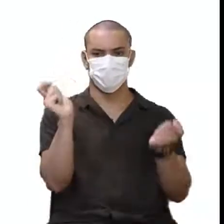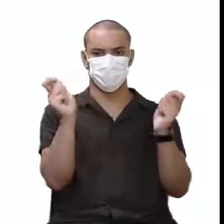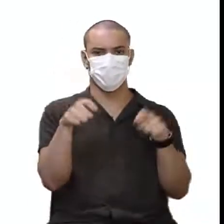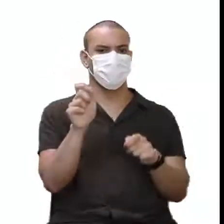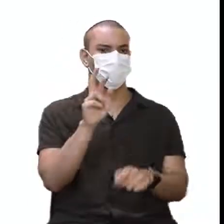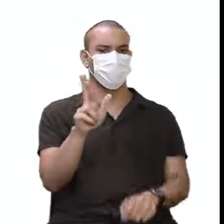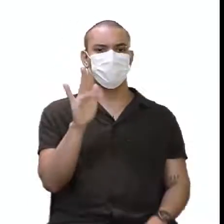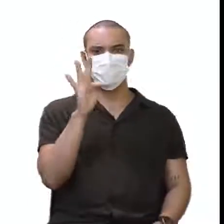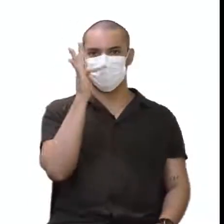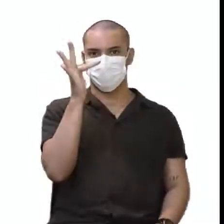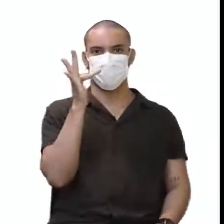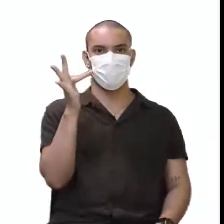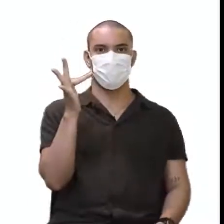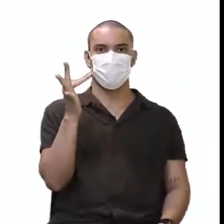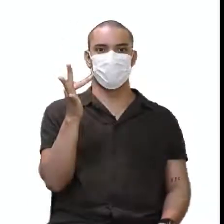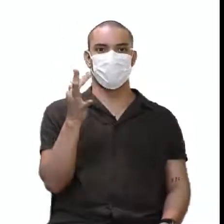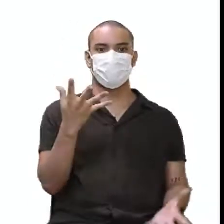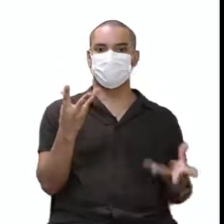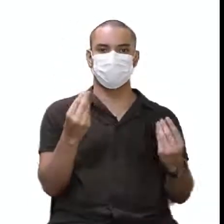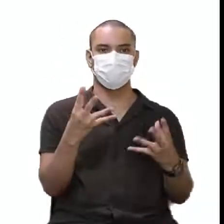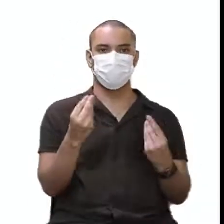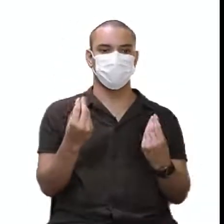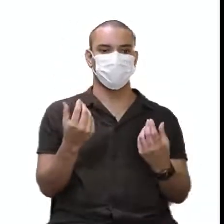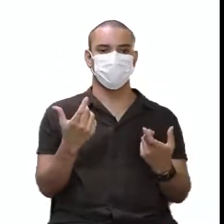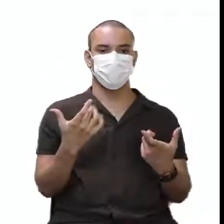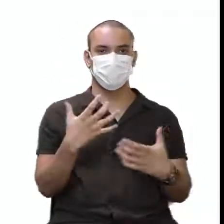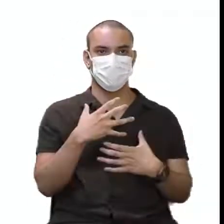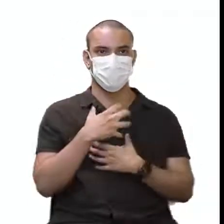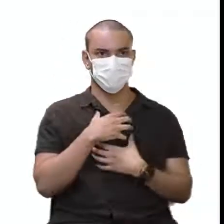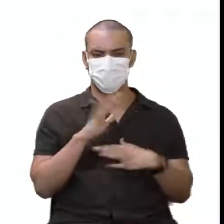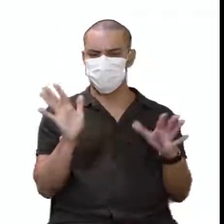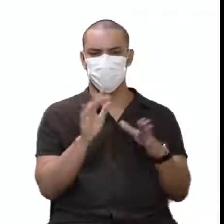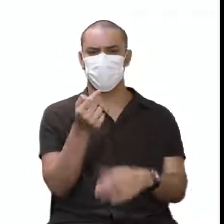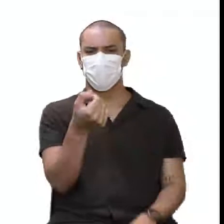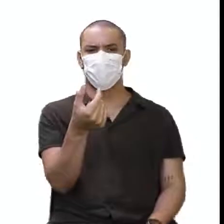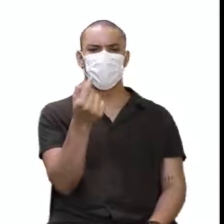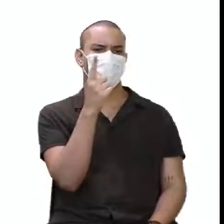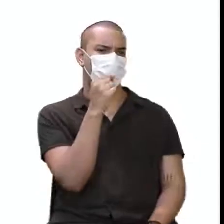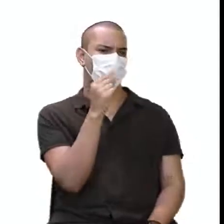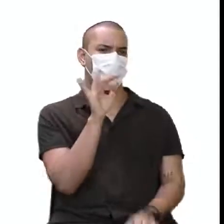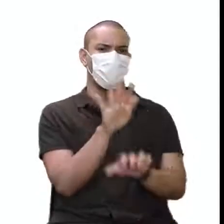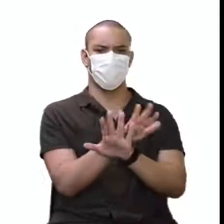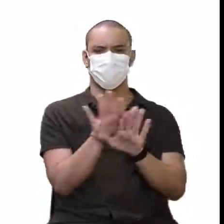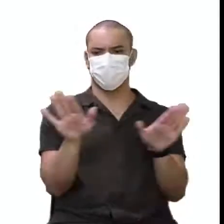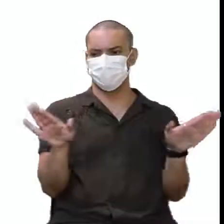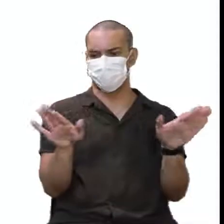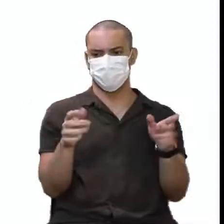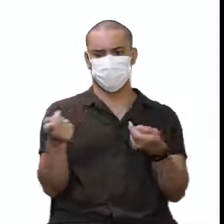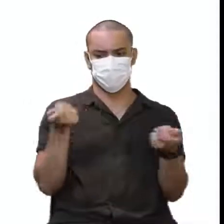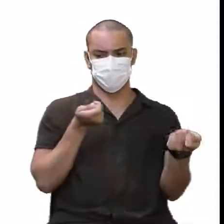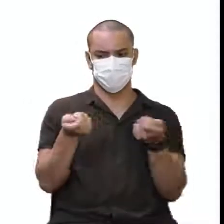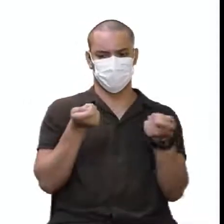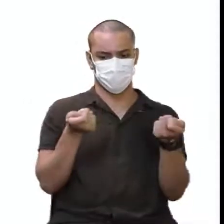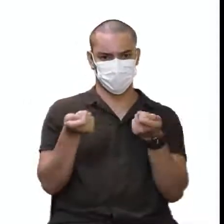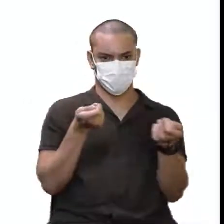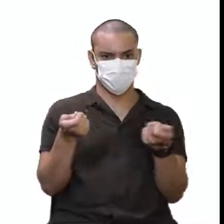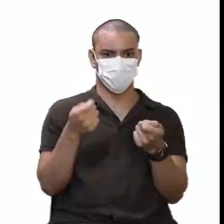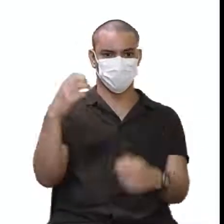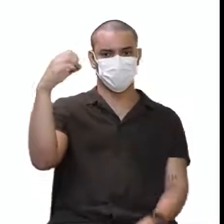não é uma planta exigente, então você com pouca água, tem a quantidade de água